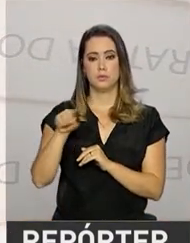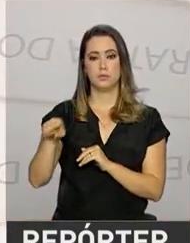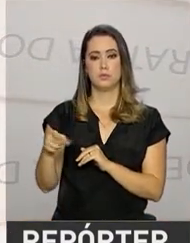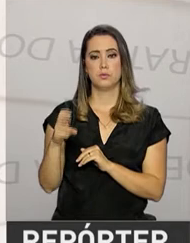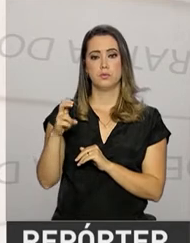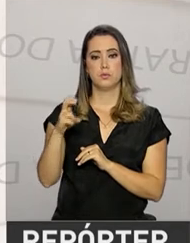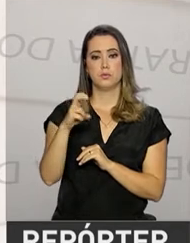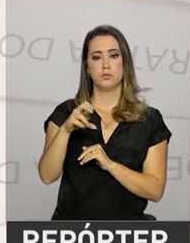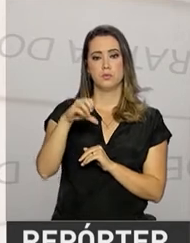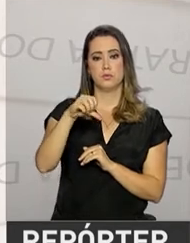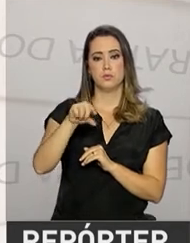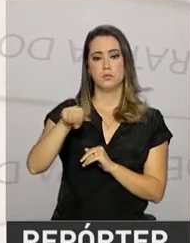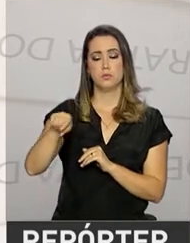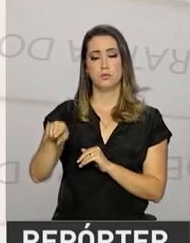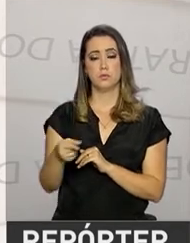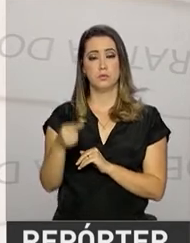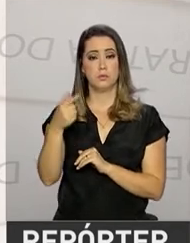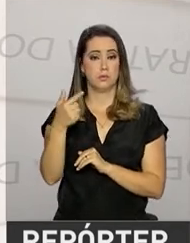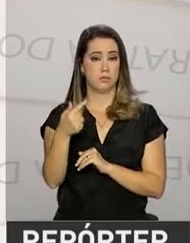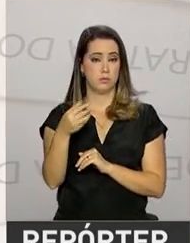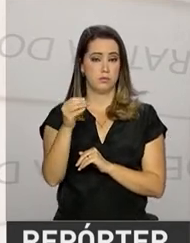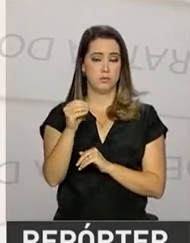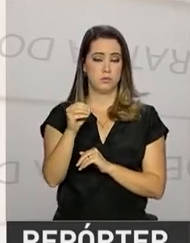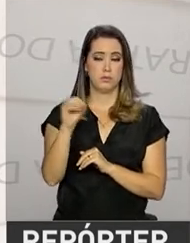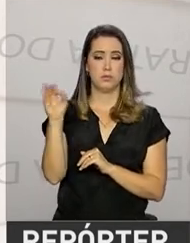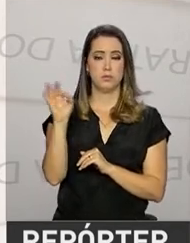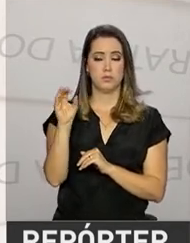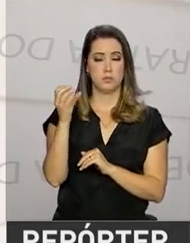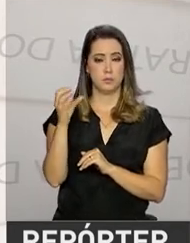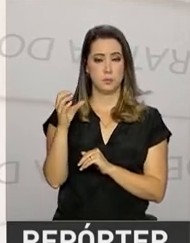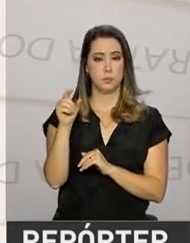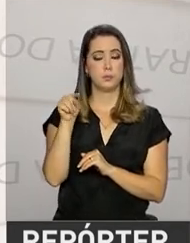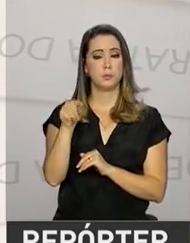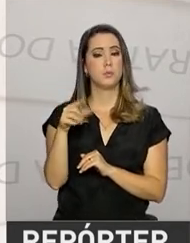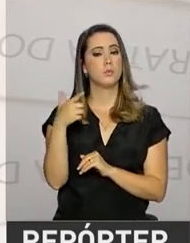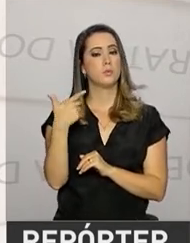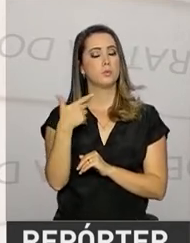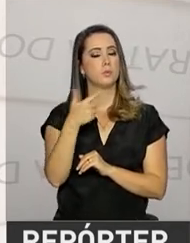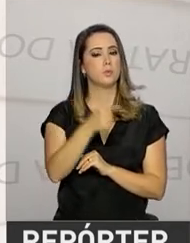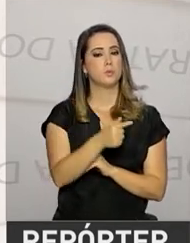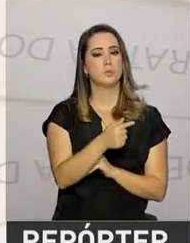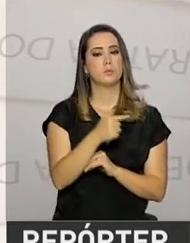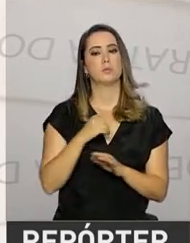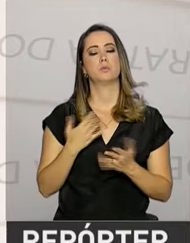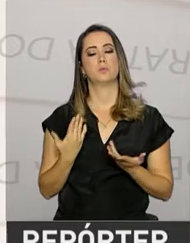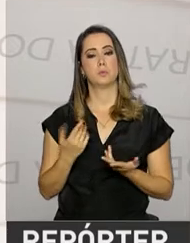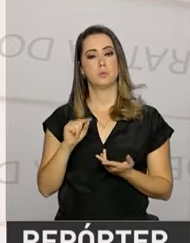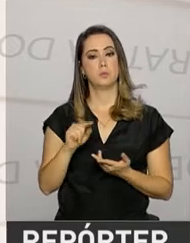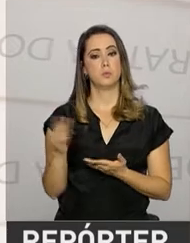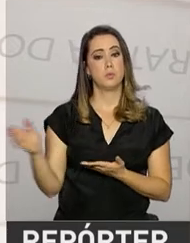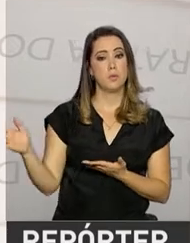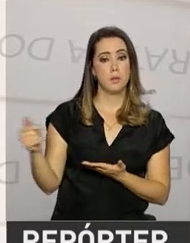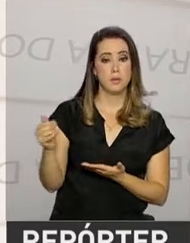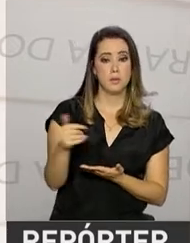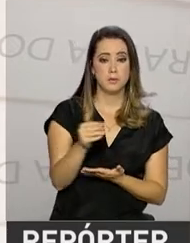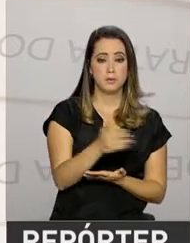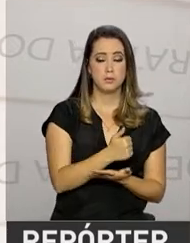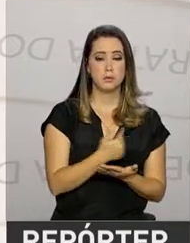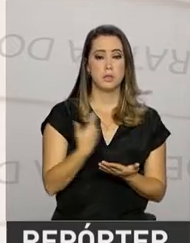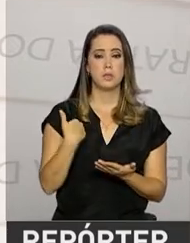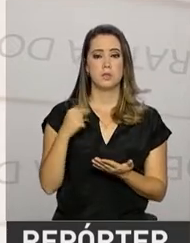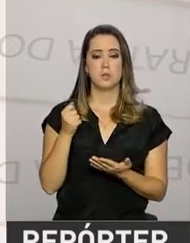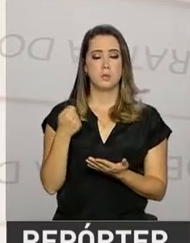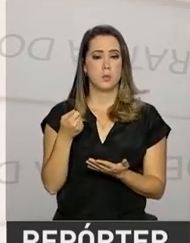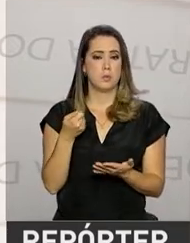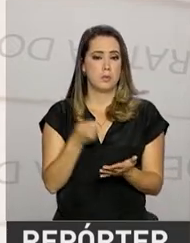mil quinhentos e cinquenta e nove reais e setenta centavos em 2017 recebeu rendimentos isentos